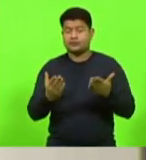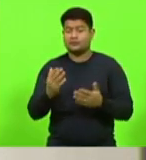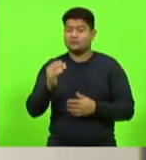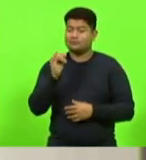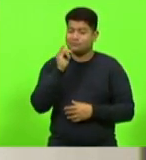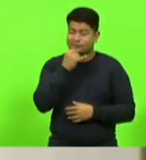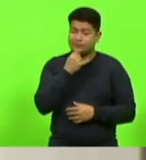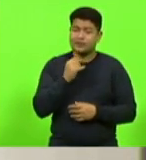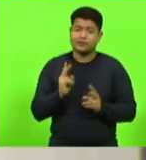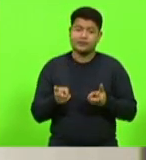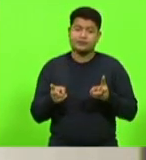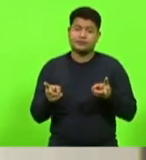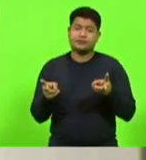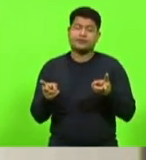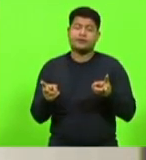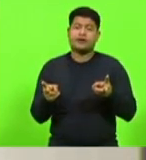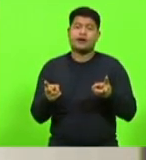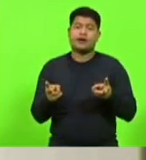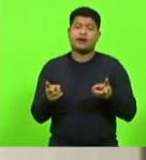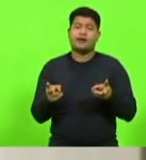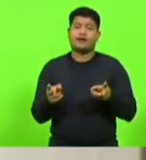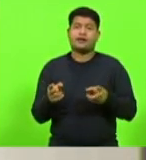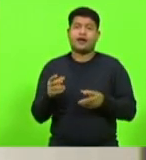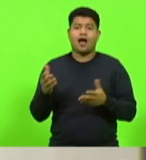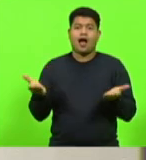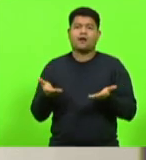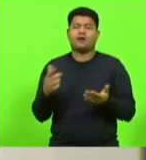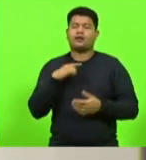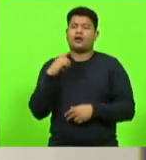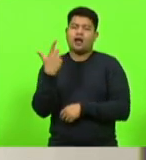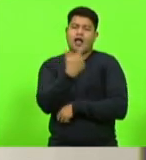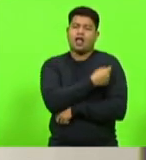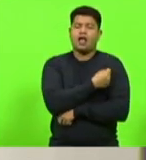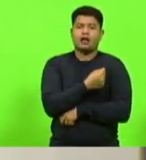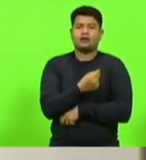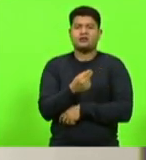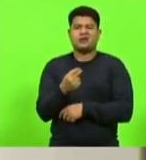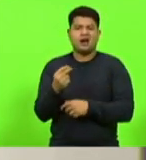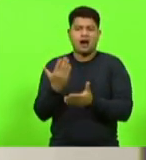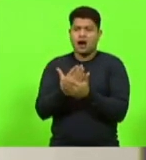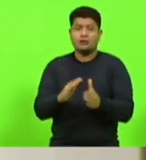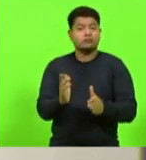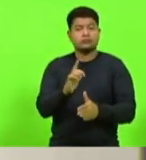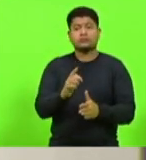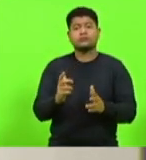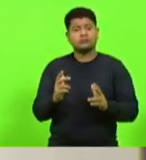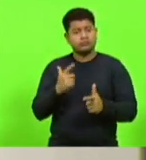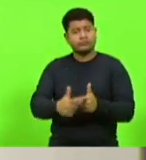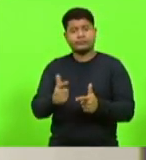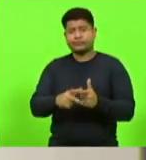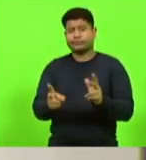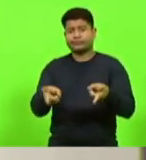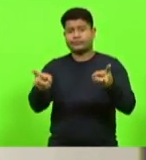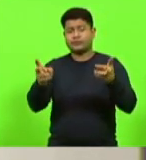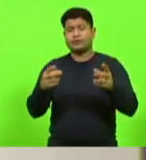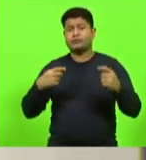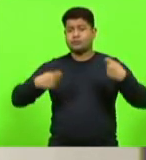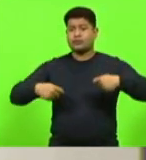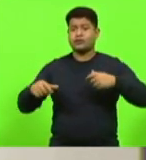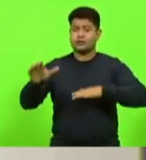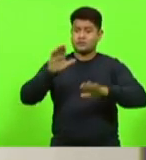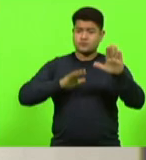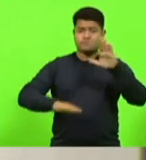é porque a vacina está aí, mas o problema continua. O cuidado deve ser